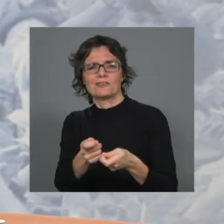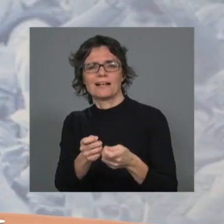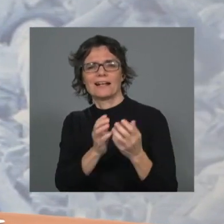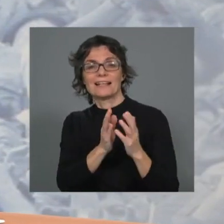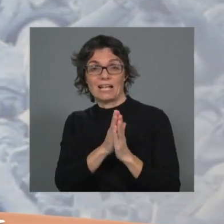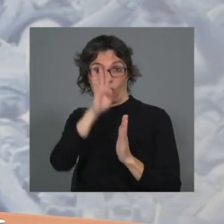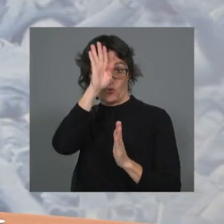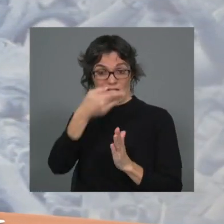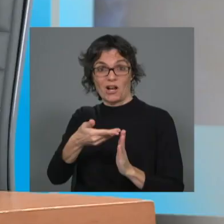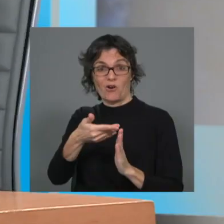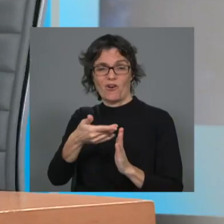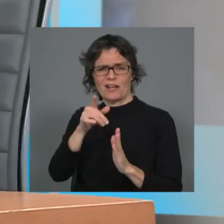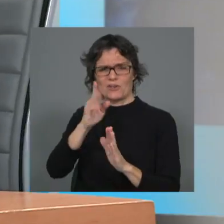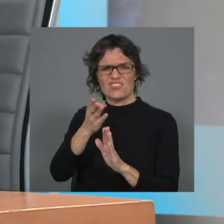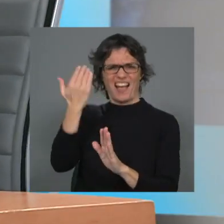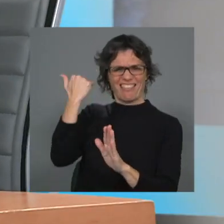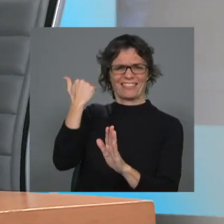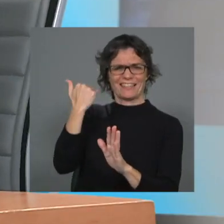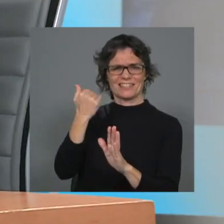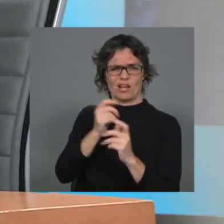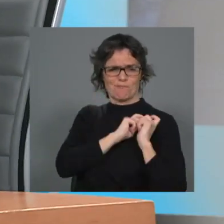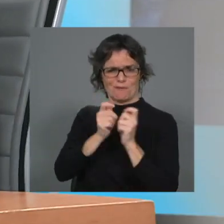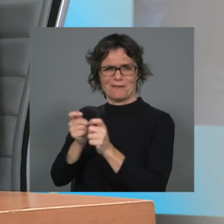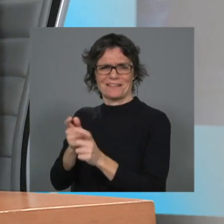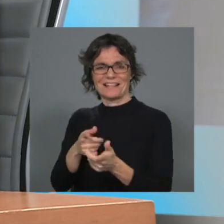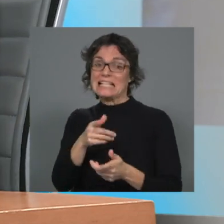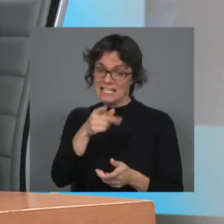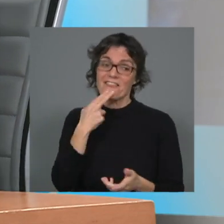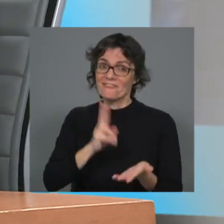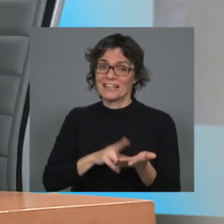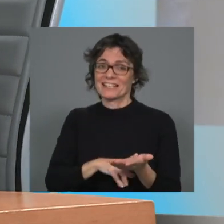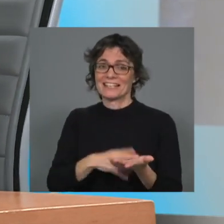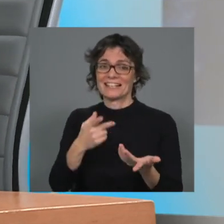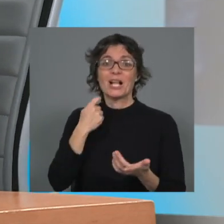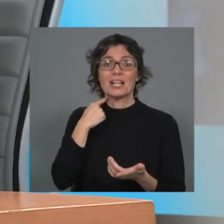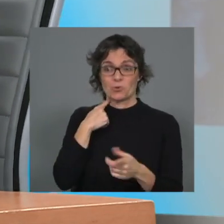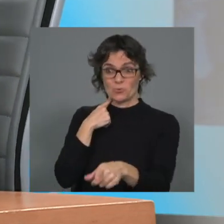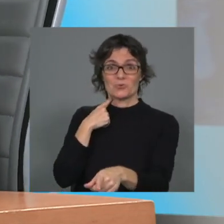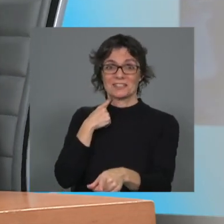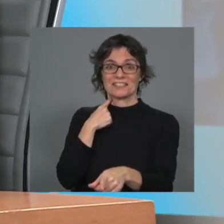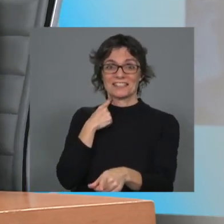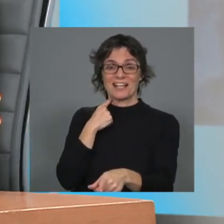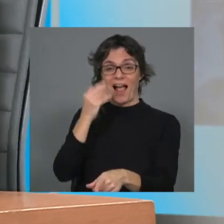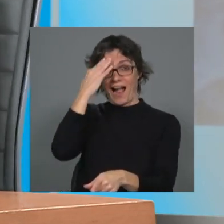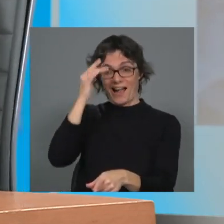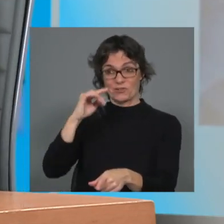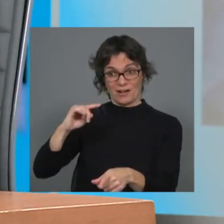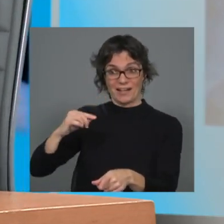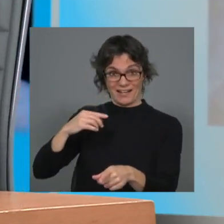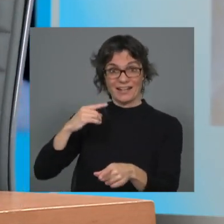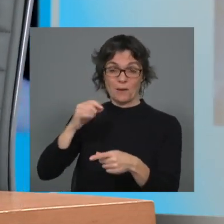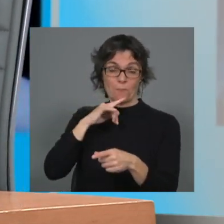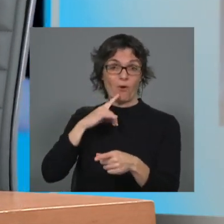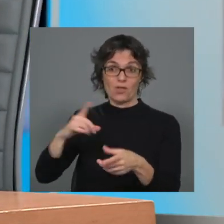verdade. E agora que tudo se transforma em grupos sinodais, eu penso que qualquer dia este curso vai ser um curso ligado também a um